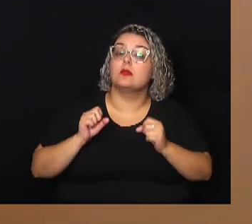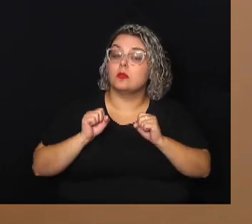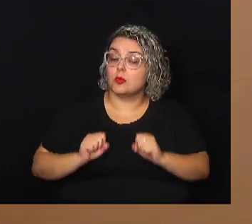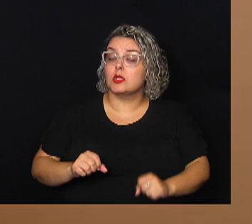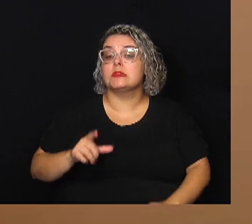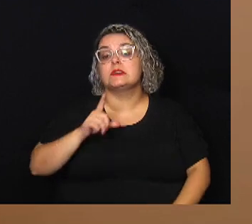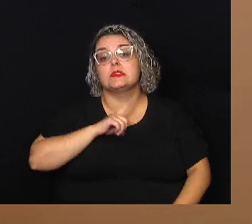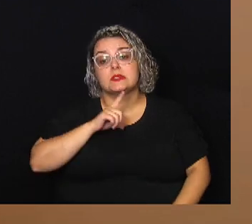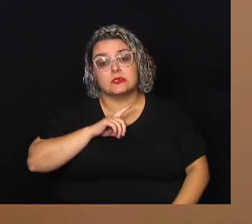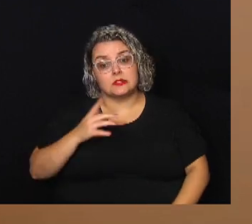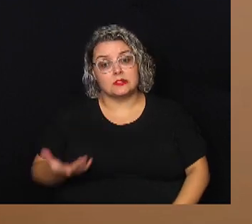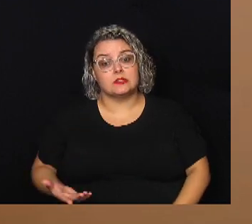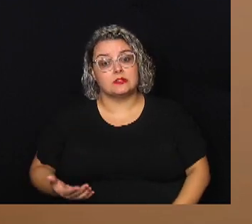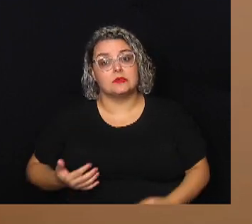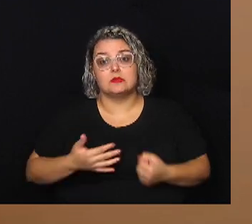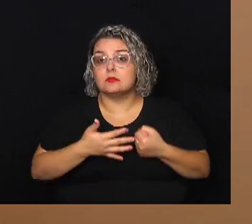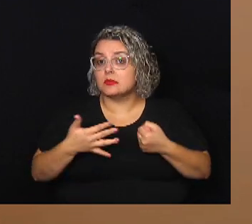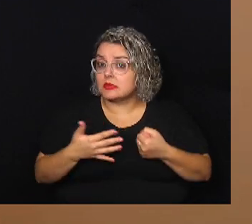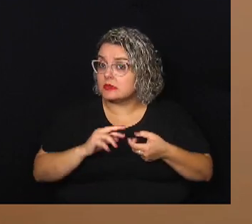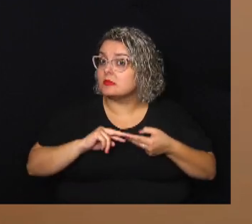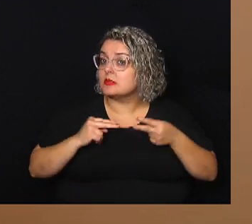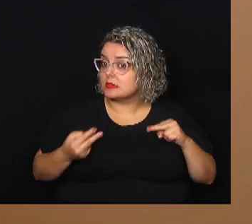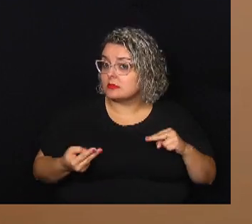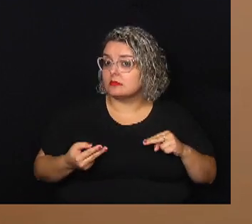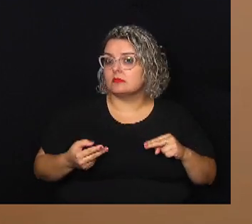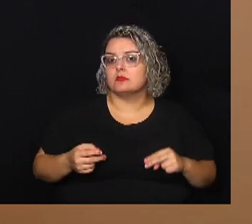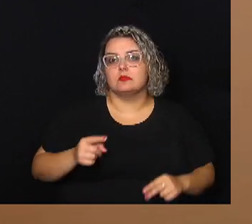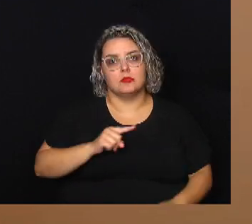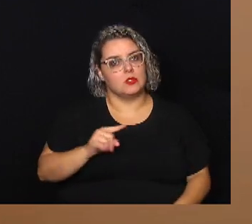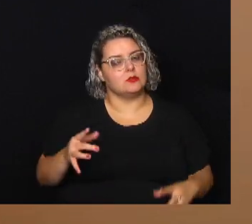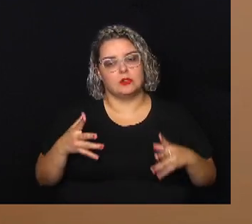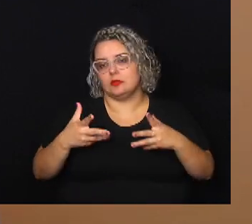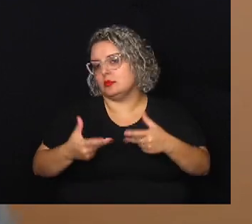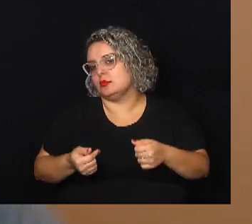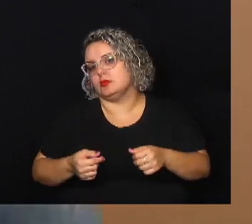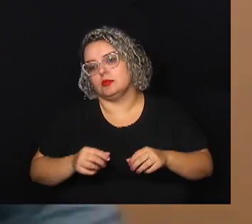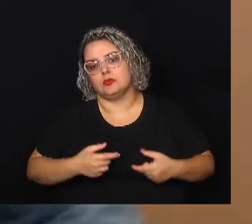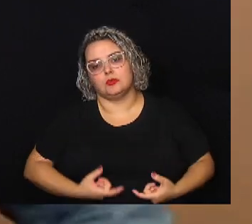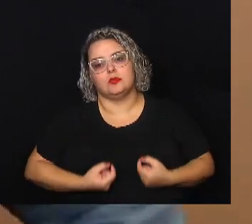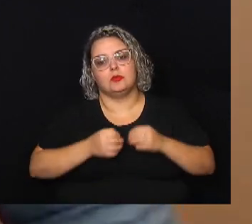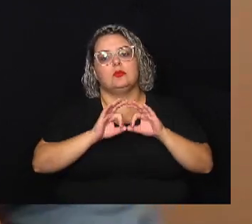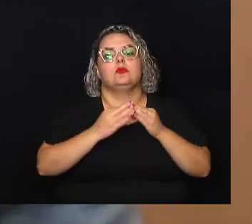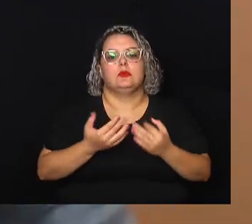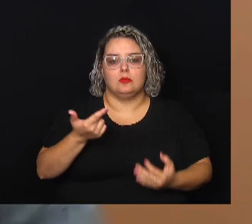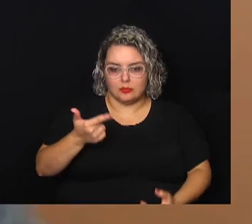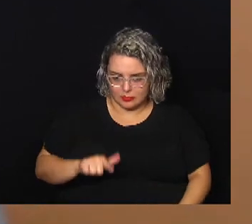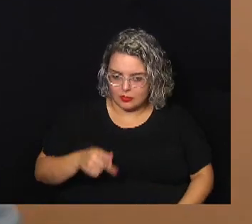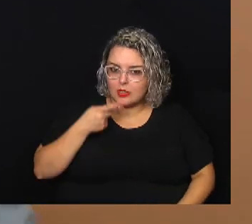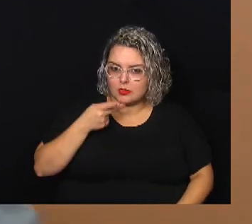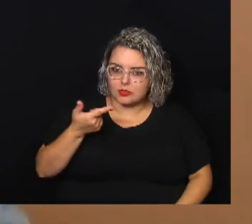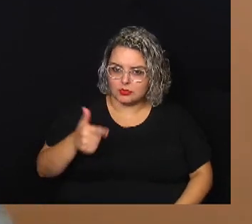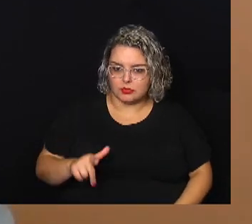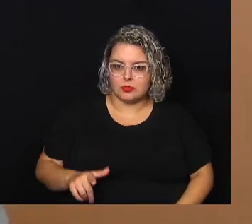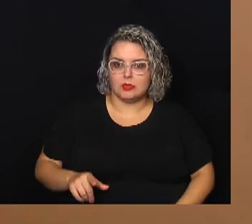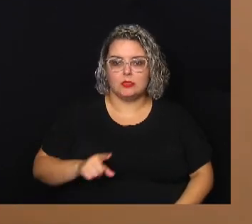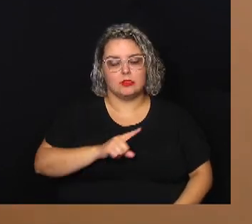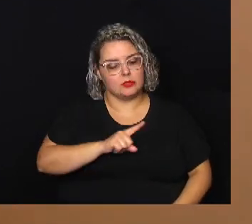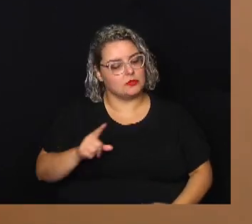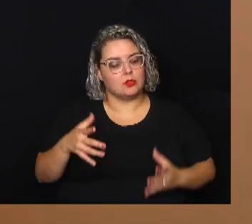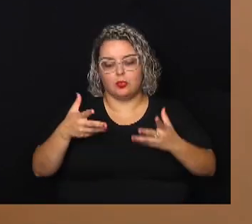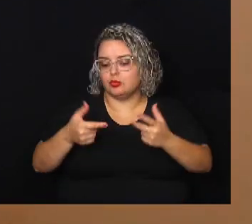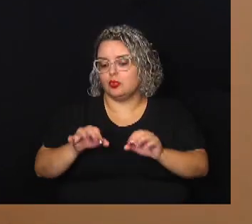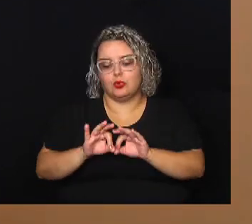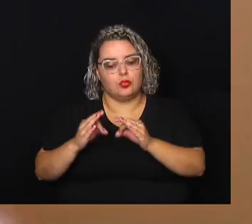como sendo uma síndrome hereditária. Nem todo caso de câncer na família, mais uma vez, repetindo, nem todo caso de câncer